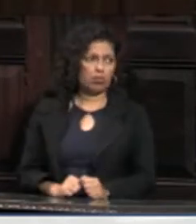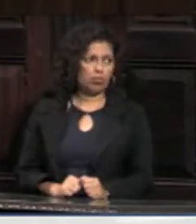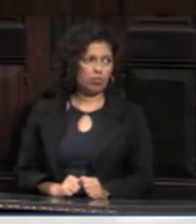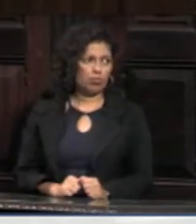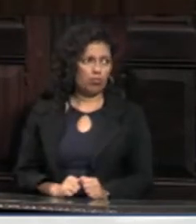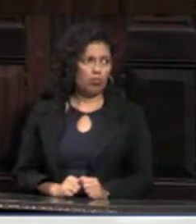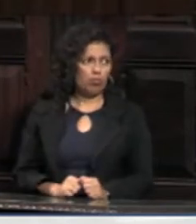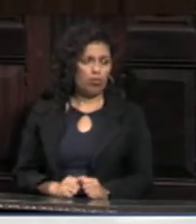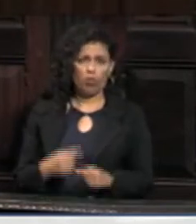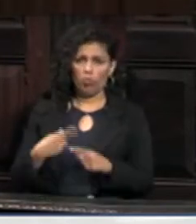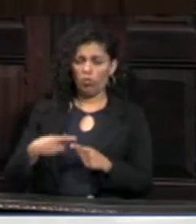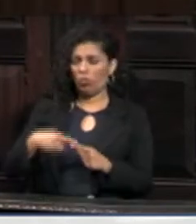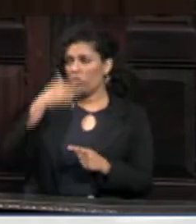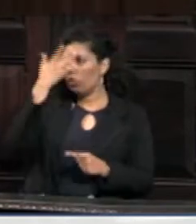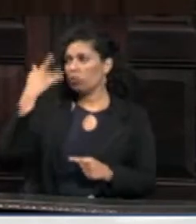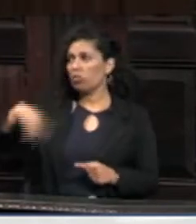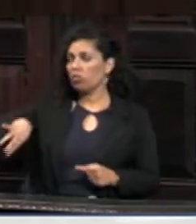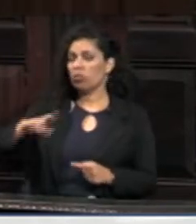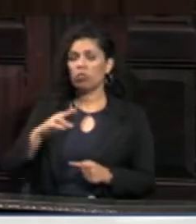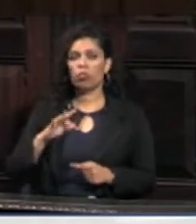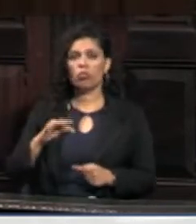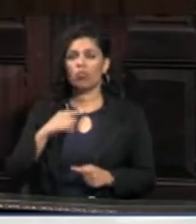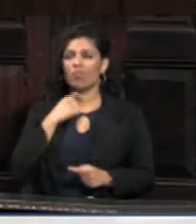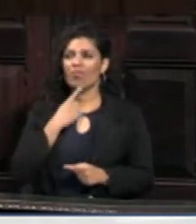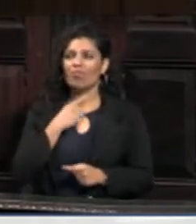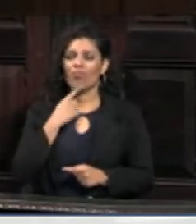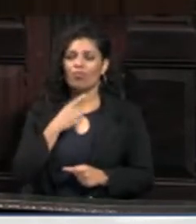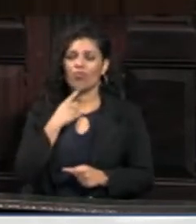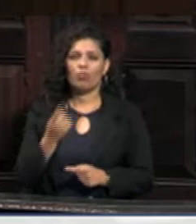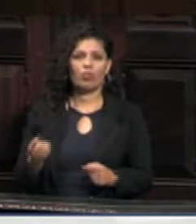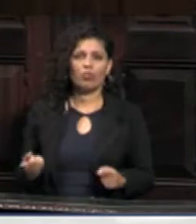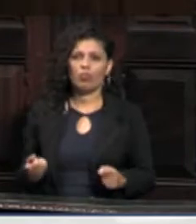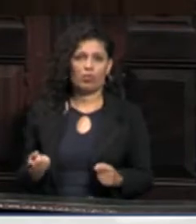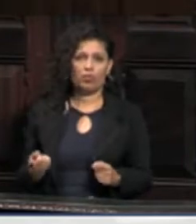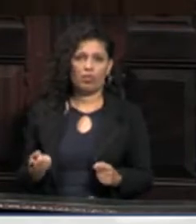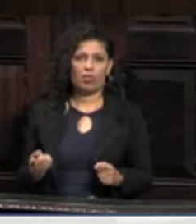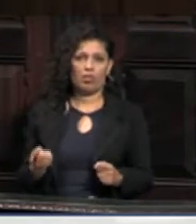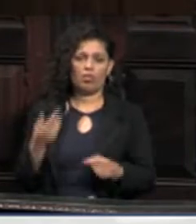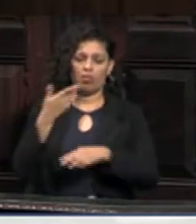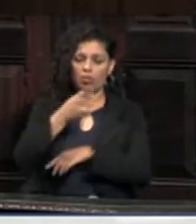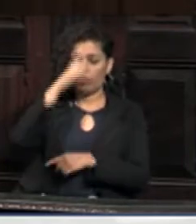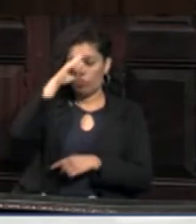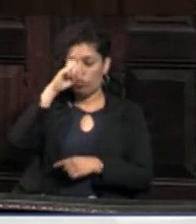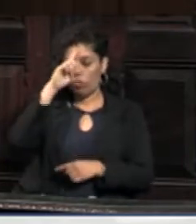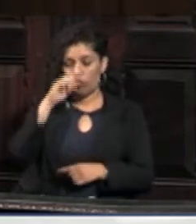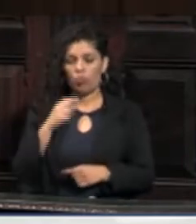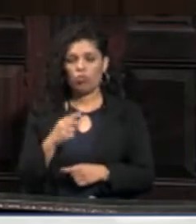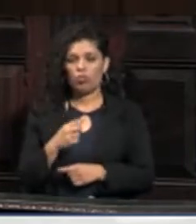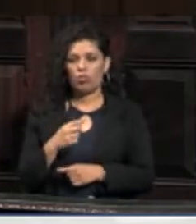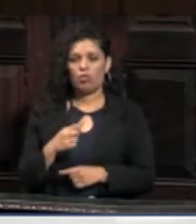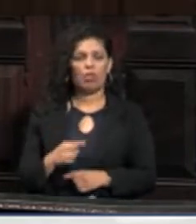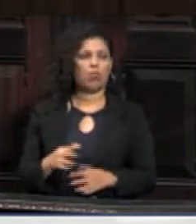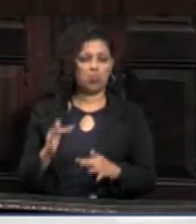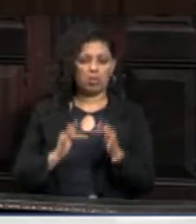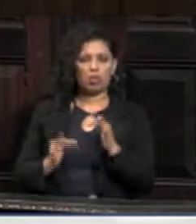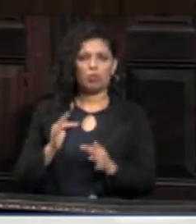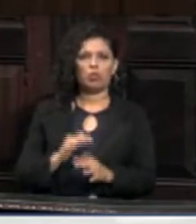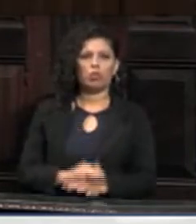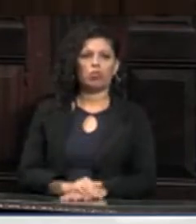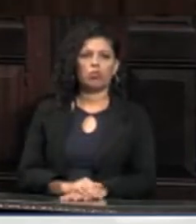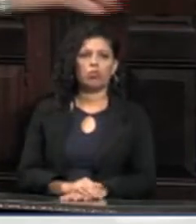realidade não conseguem ser atendida nesse sistema público de saúde do estado do Rio de Janeiro.